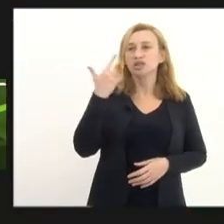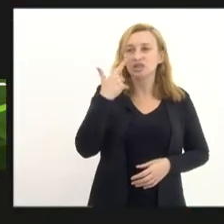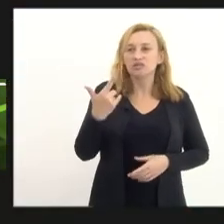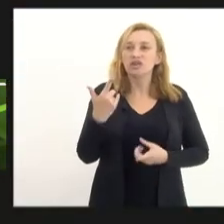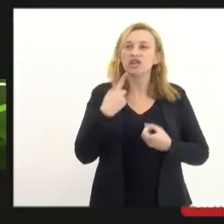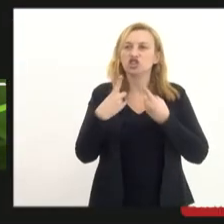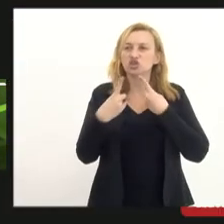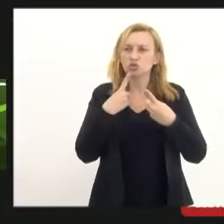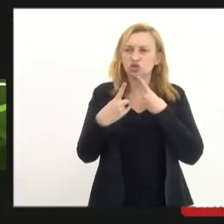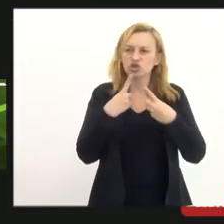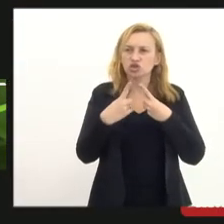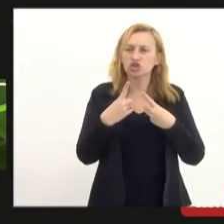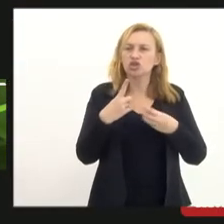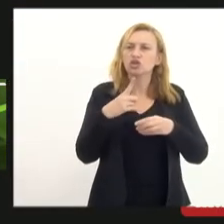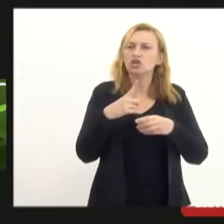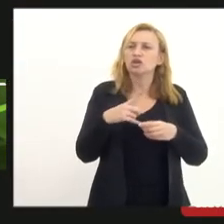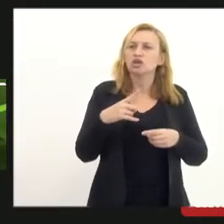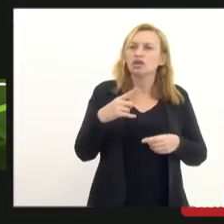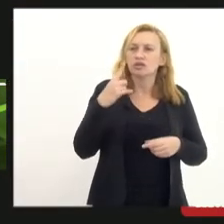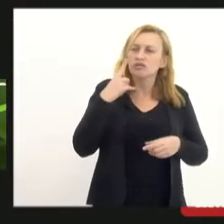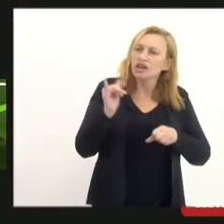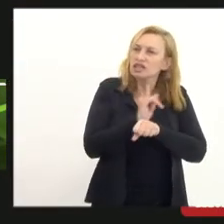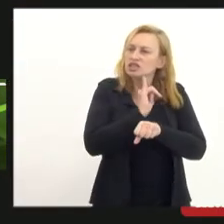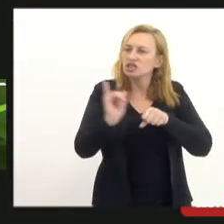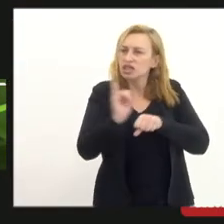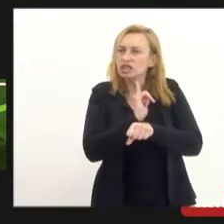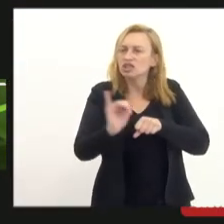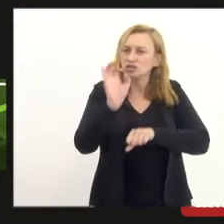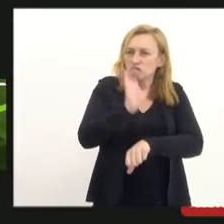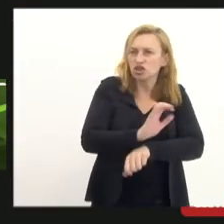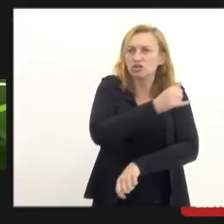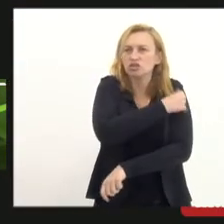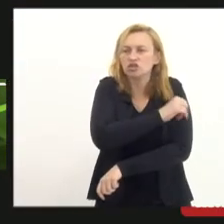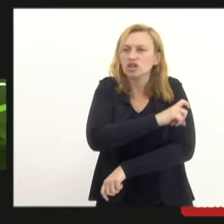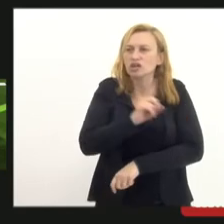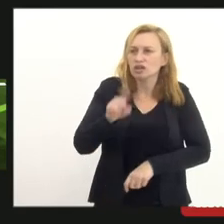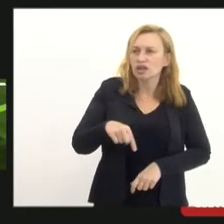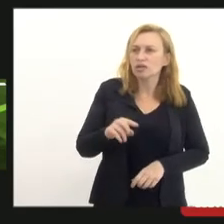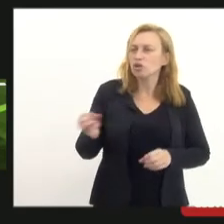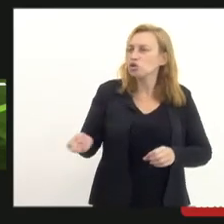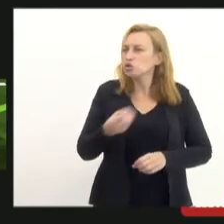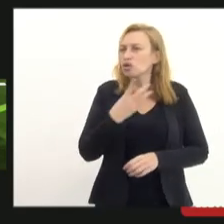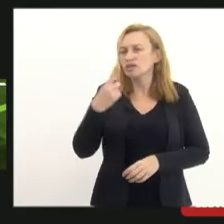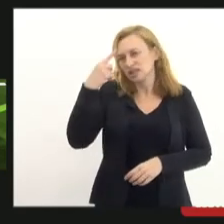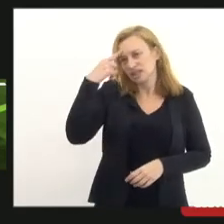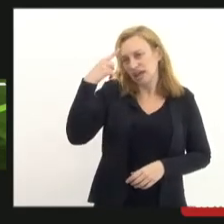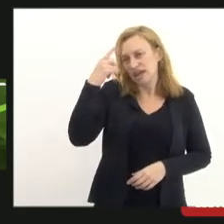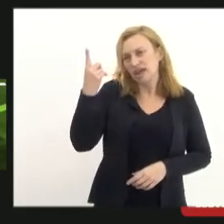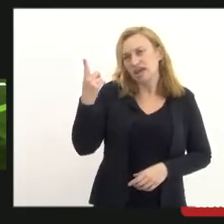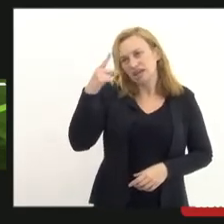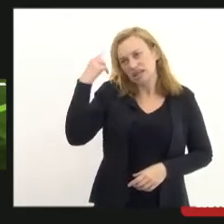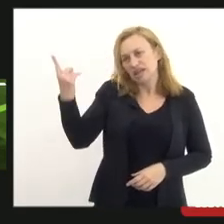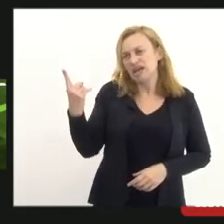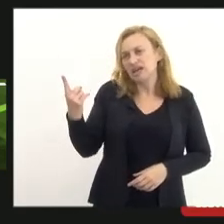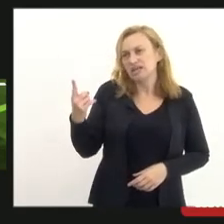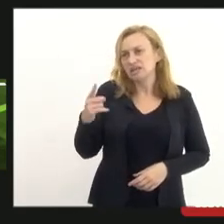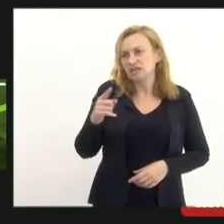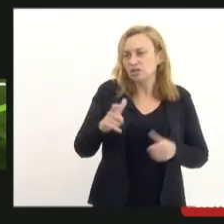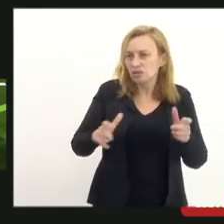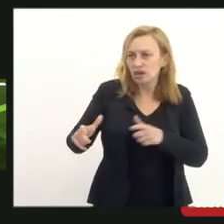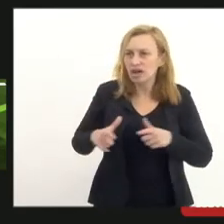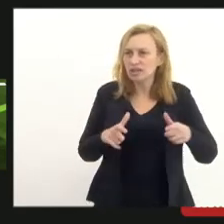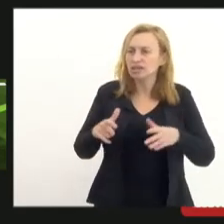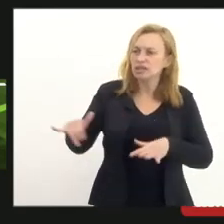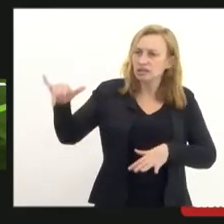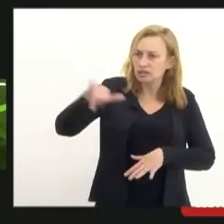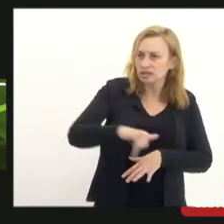discutir, quer dizer, qual deve ser a estratégia do Estado do Rio de Janeiro, né, para jogos de ganha-ganha regional em termos de base aérea